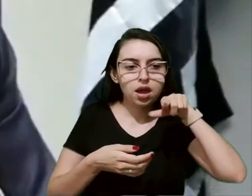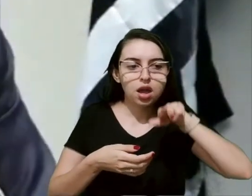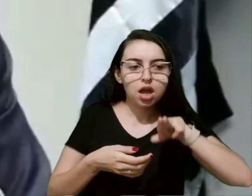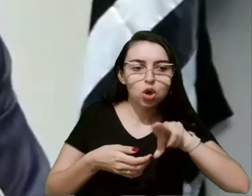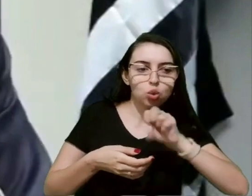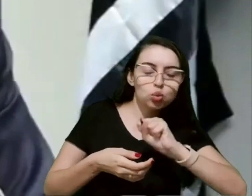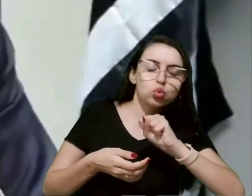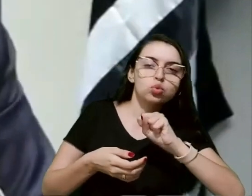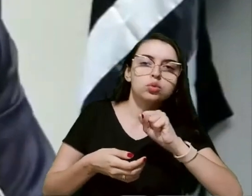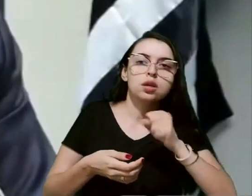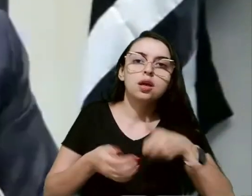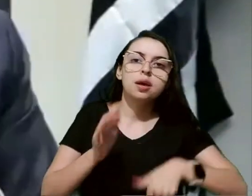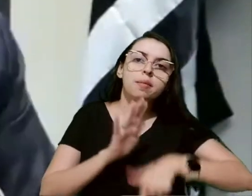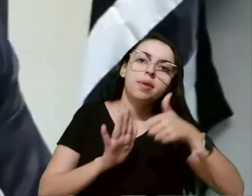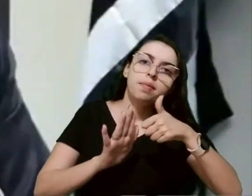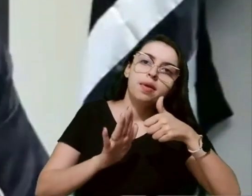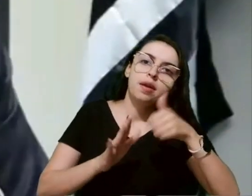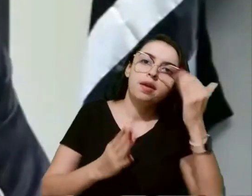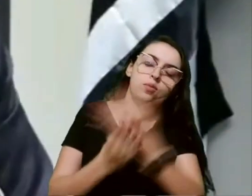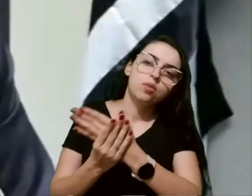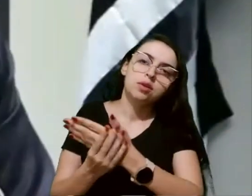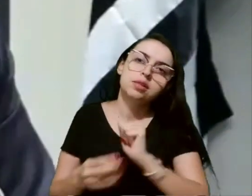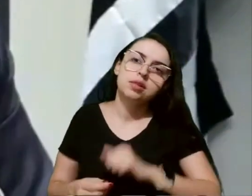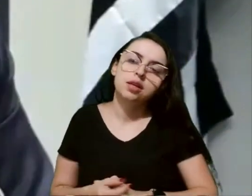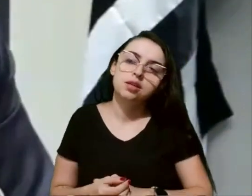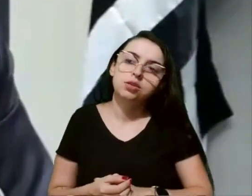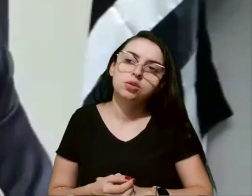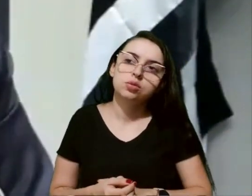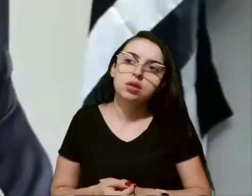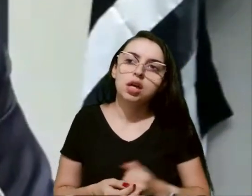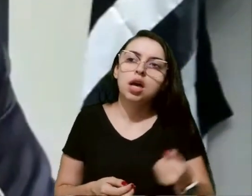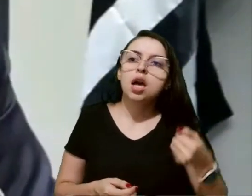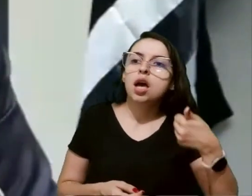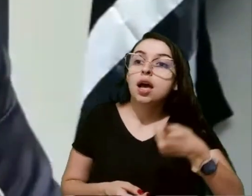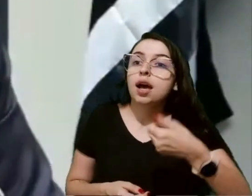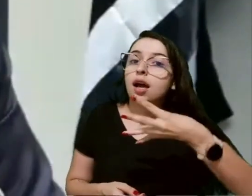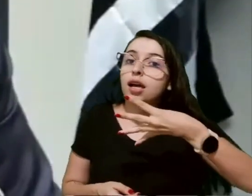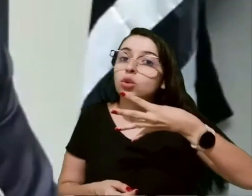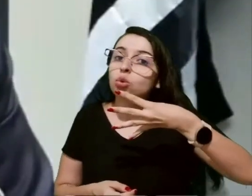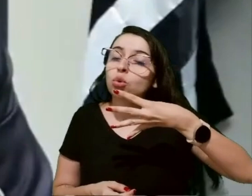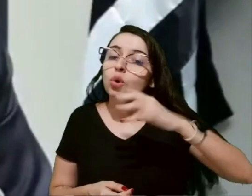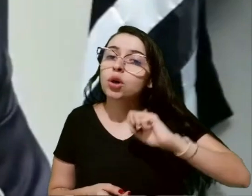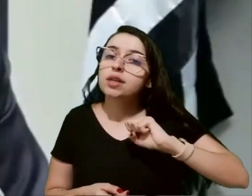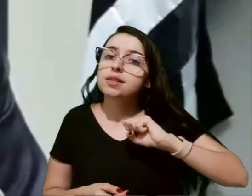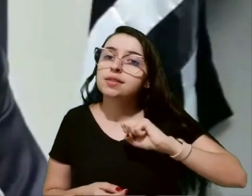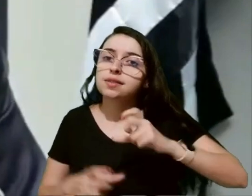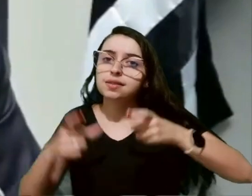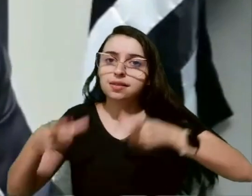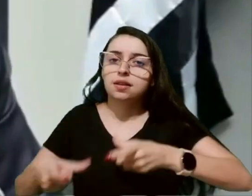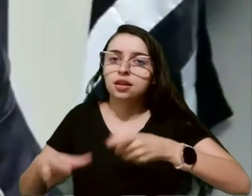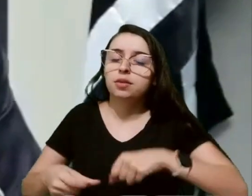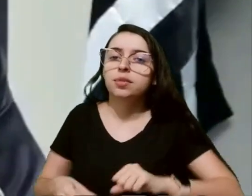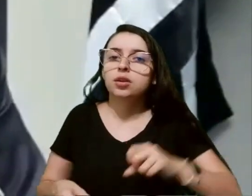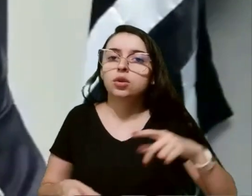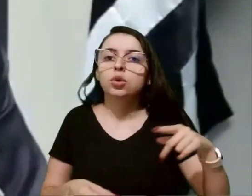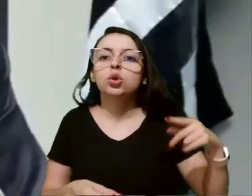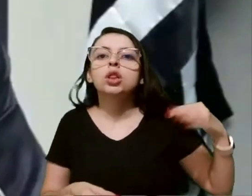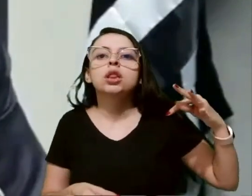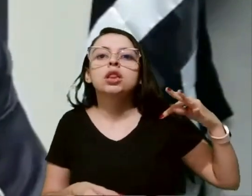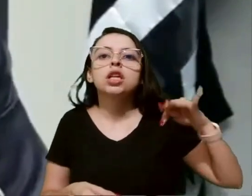primeira instância, apelações para as 14 câmaras criminais do TJ São Paulo,